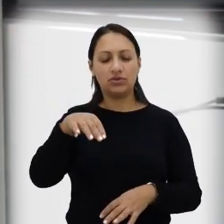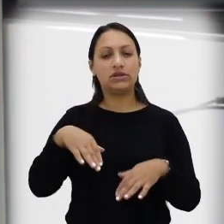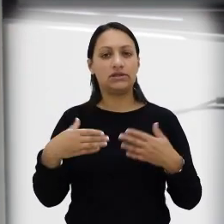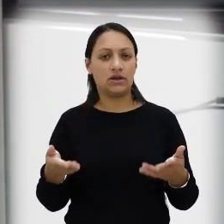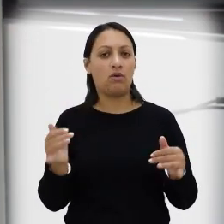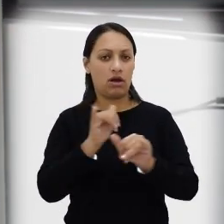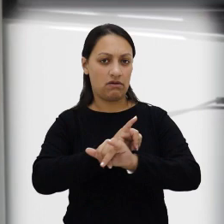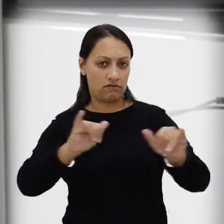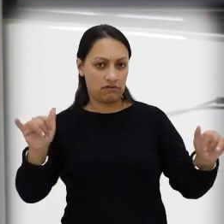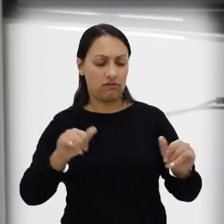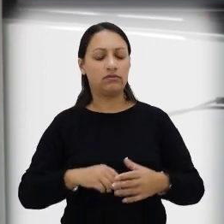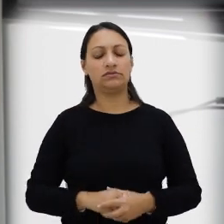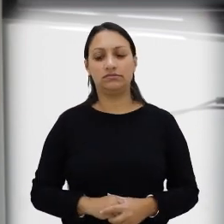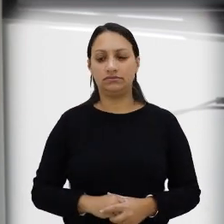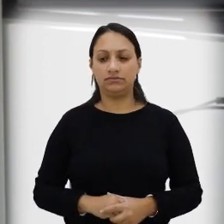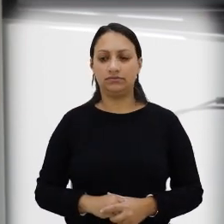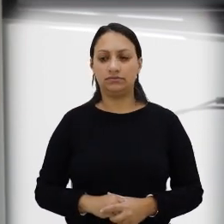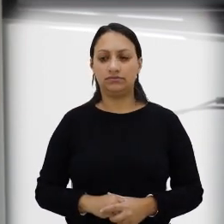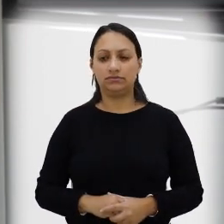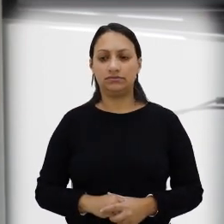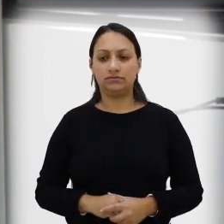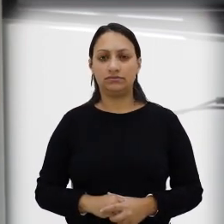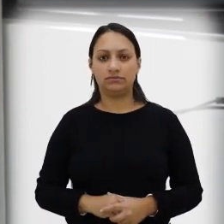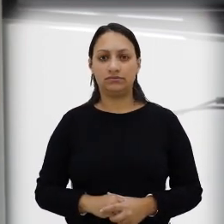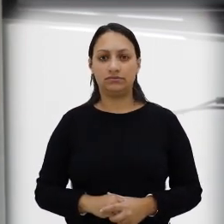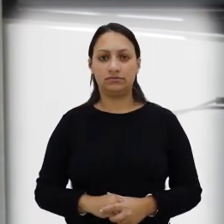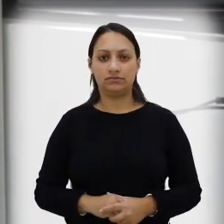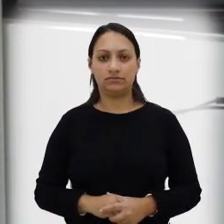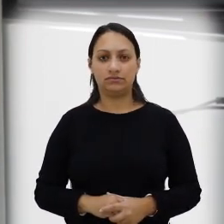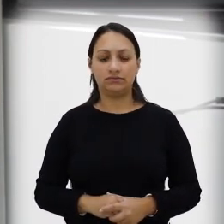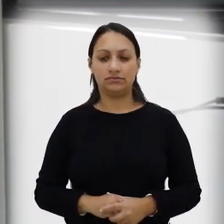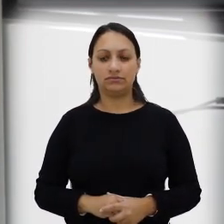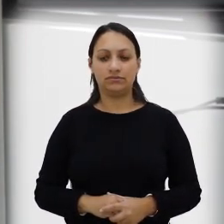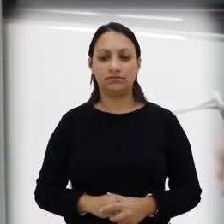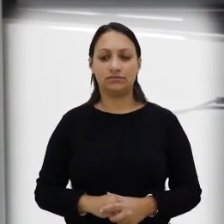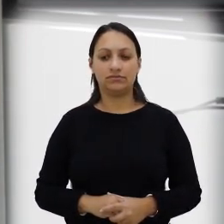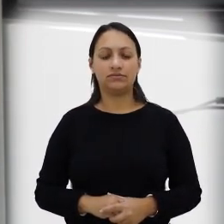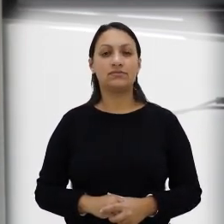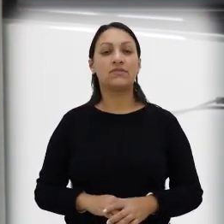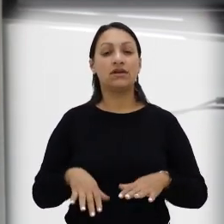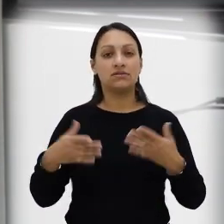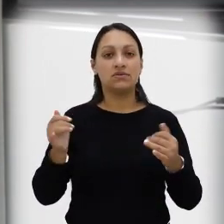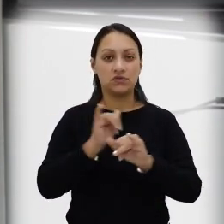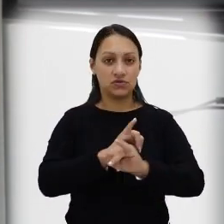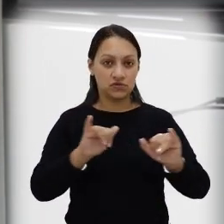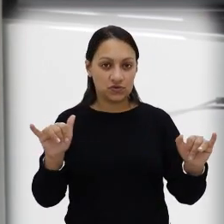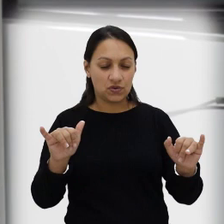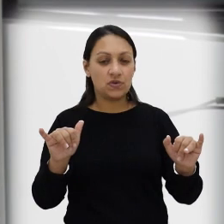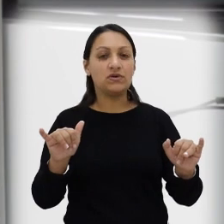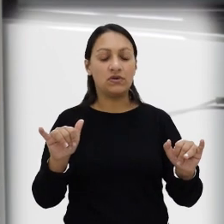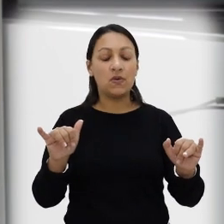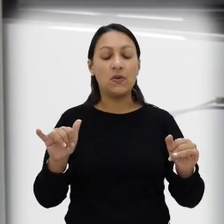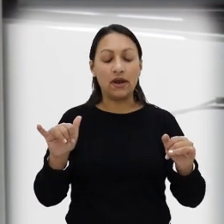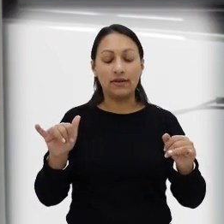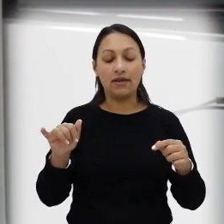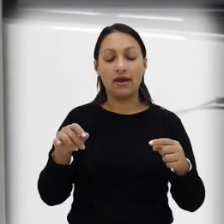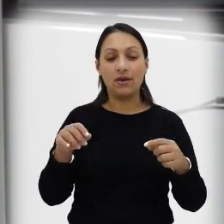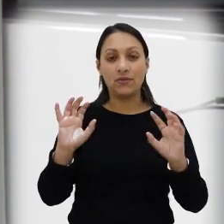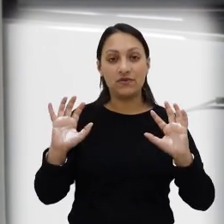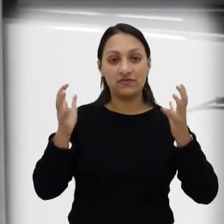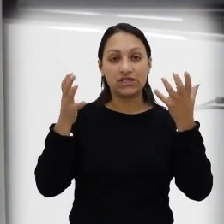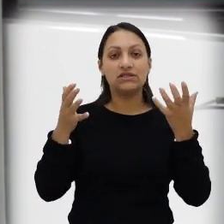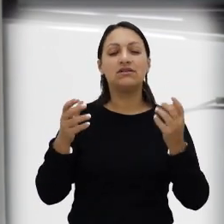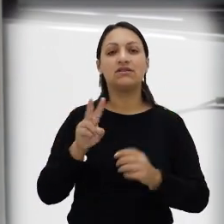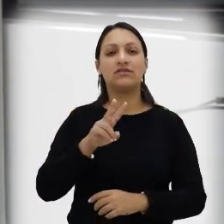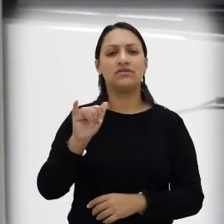junho e... Ferrou. Na segunda quinzena de junho a gente lança ele e a